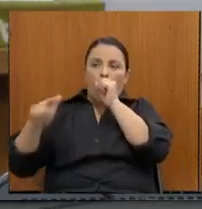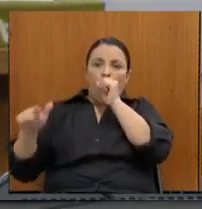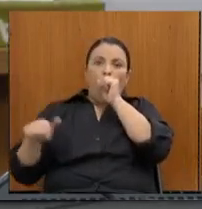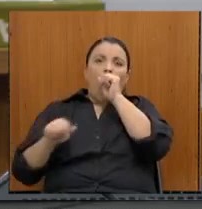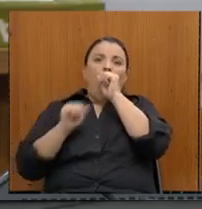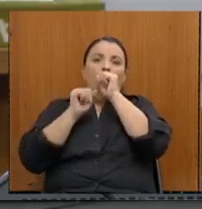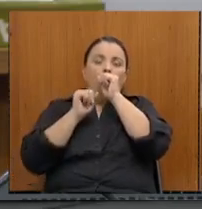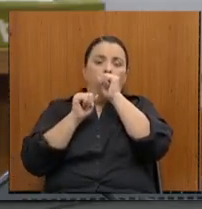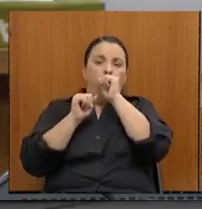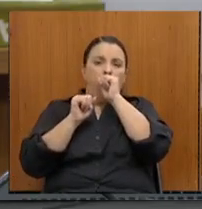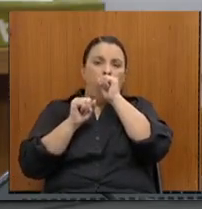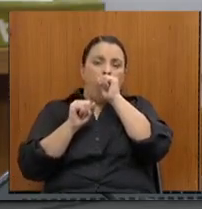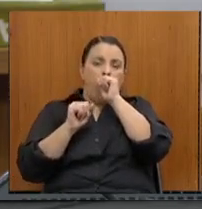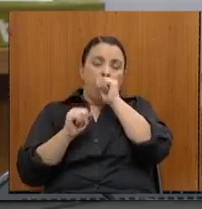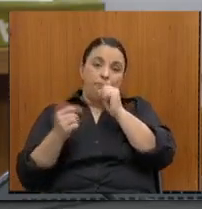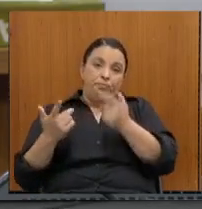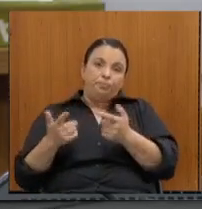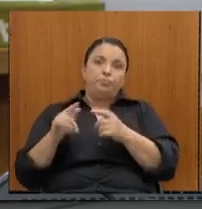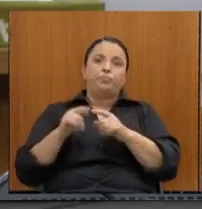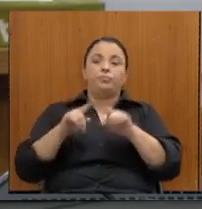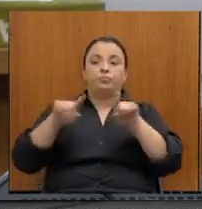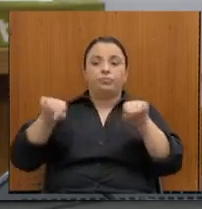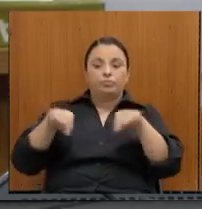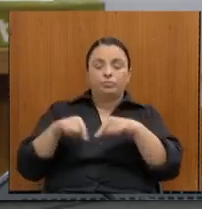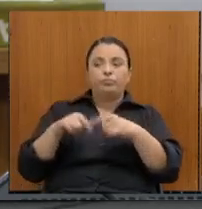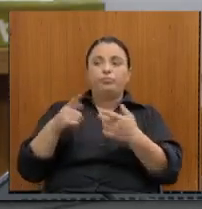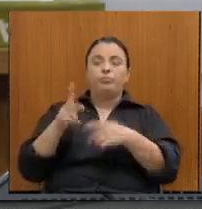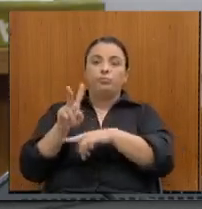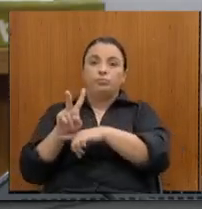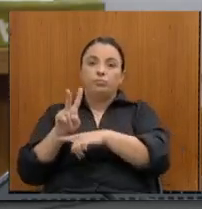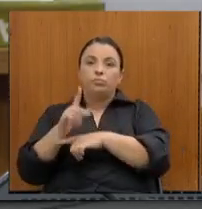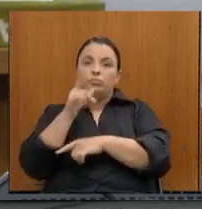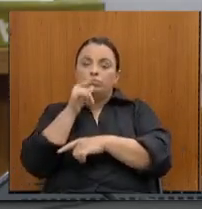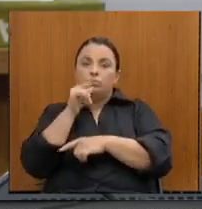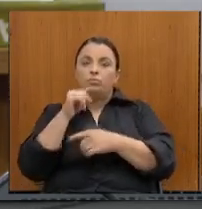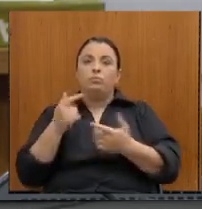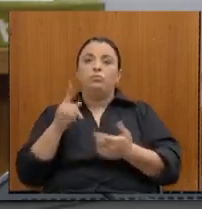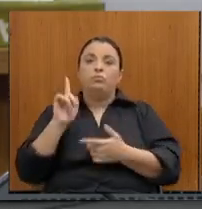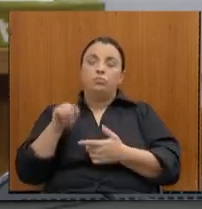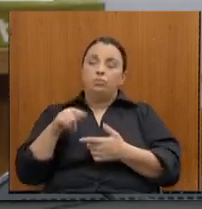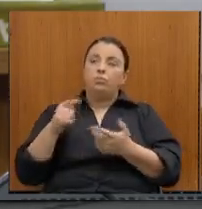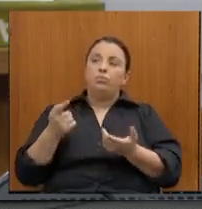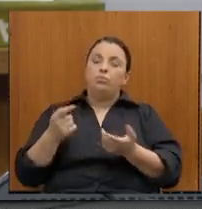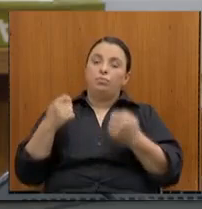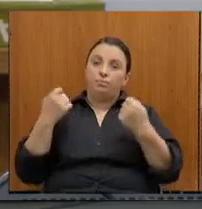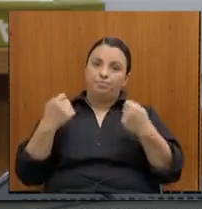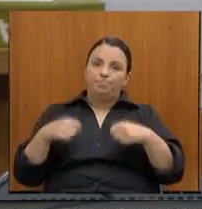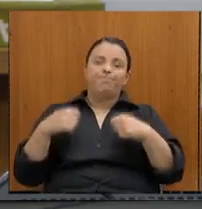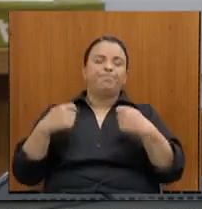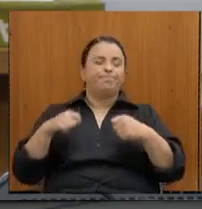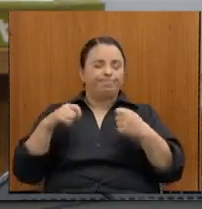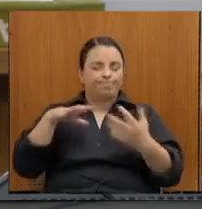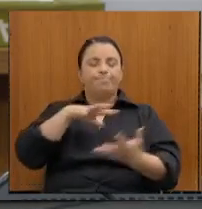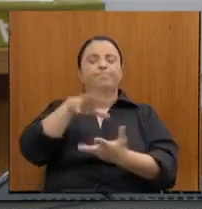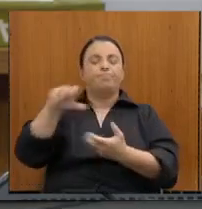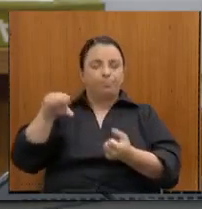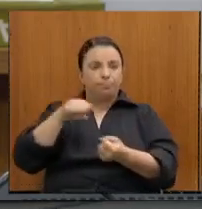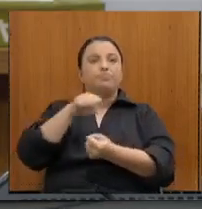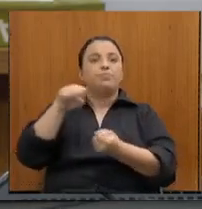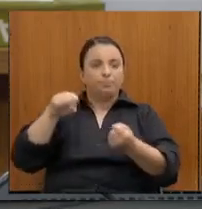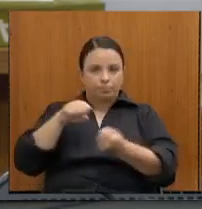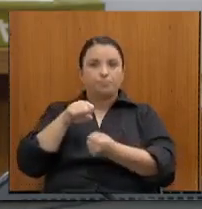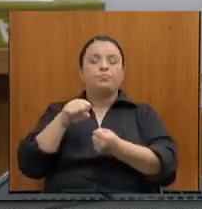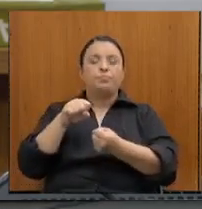Brasil ou seja não só é uma necessidade na questão da sustentabilidade ambiental na questão de dizer a